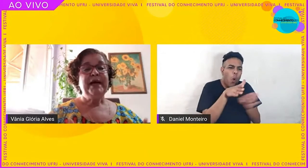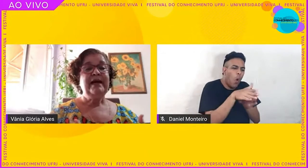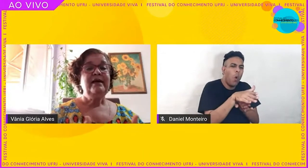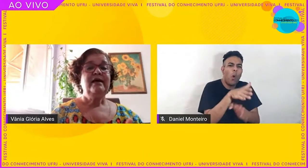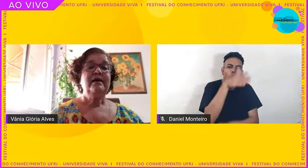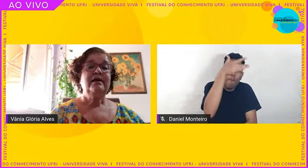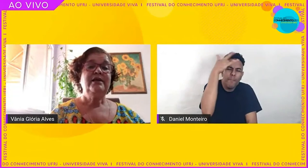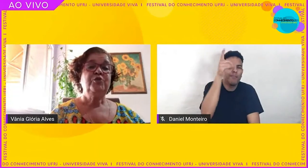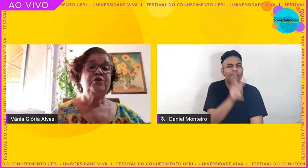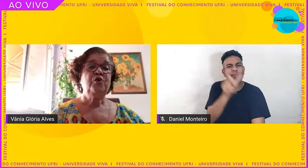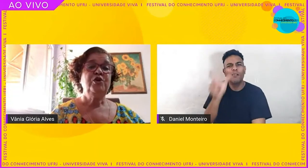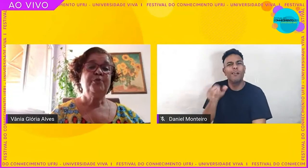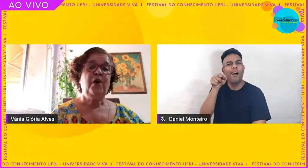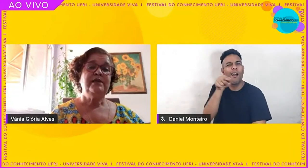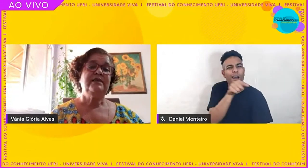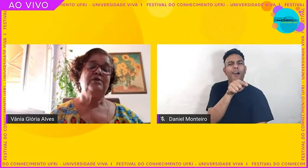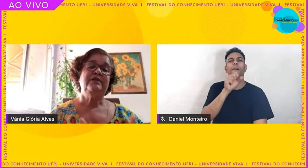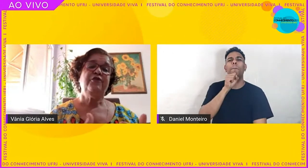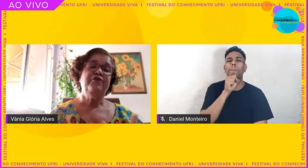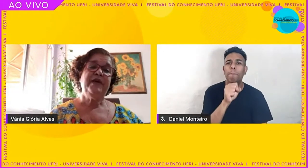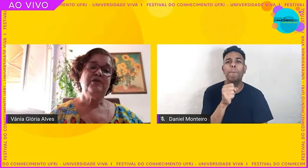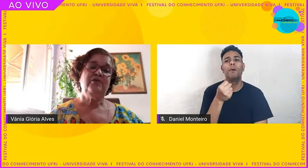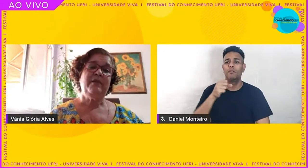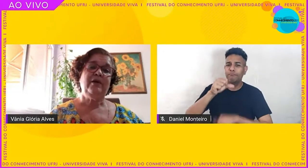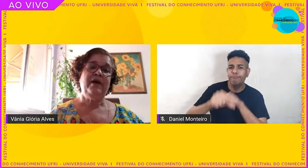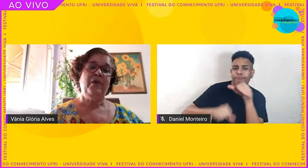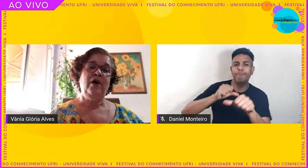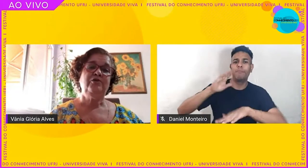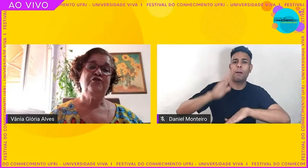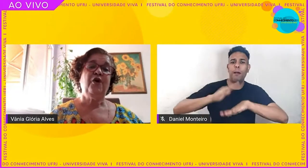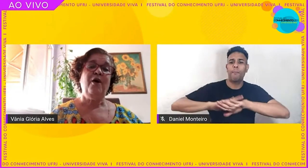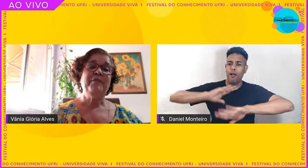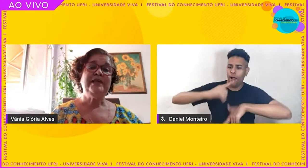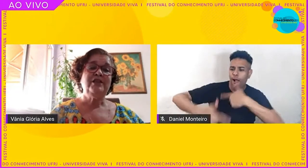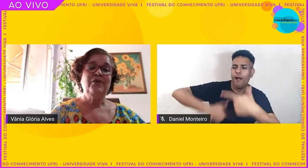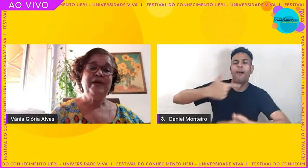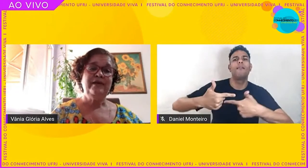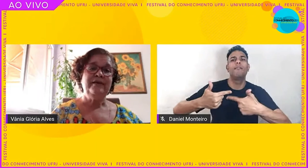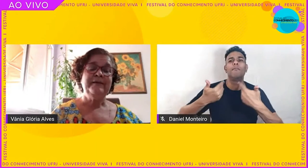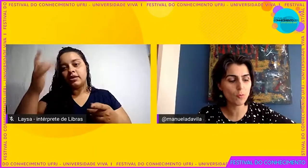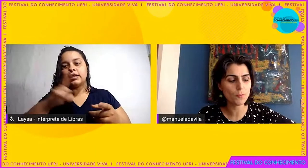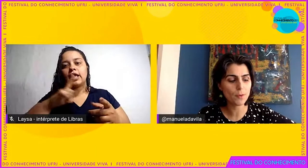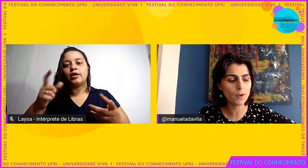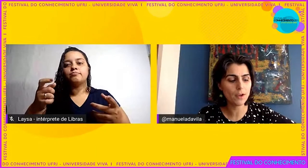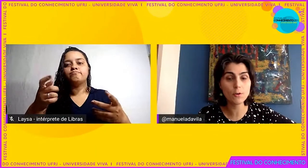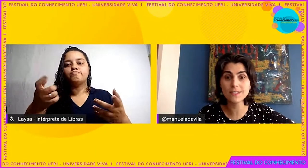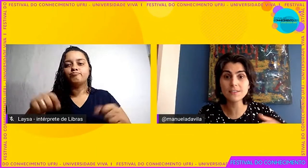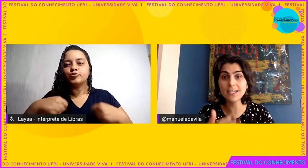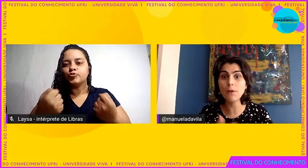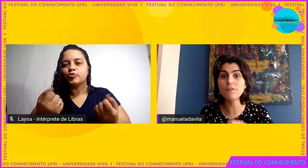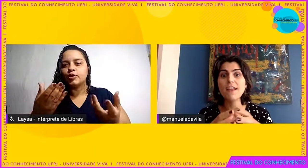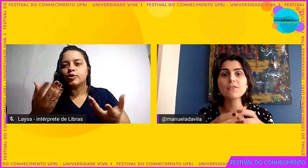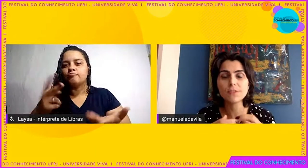para que as pessoas possam desenvolver o seu trabalho enrolar comprimido ao mesmo